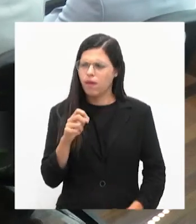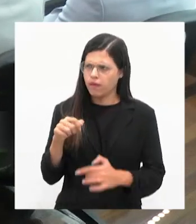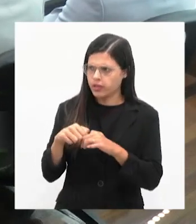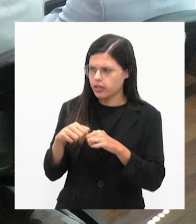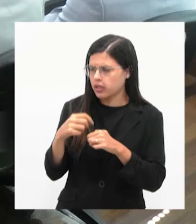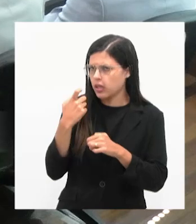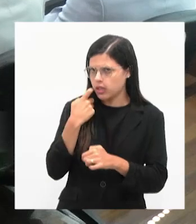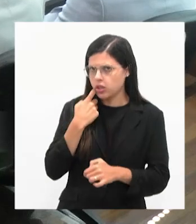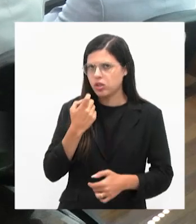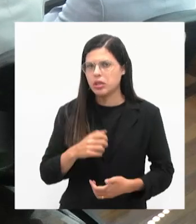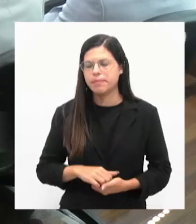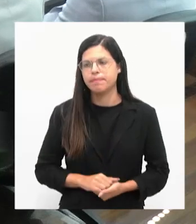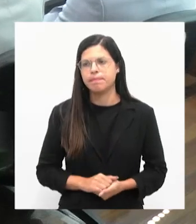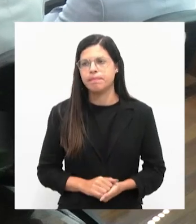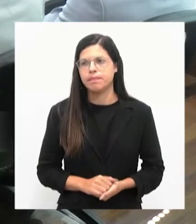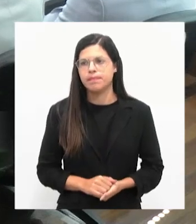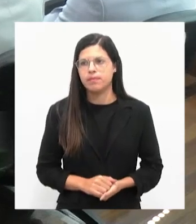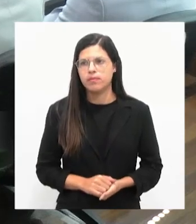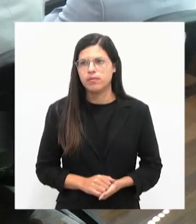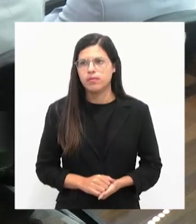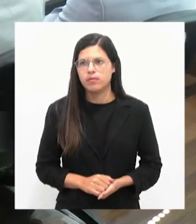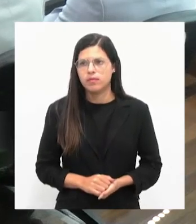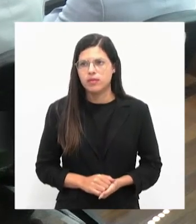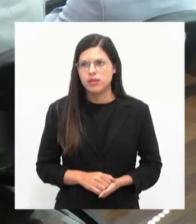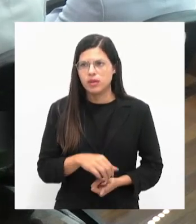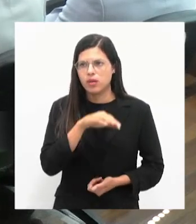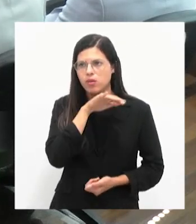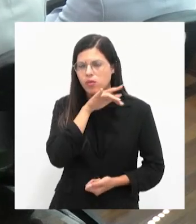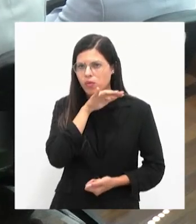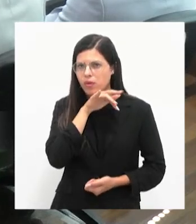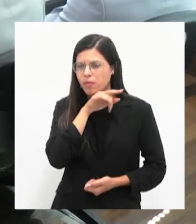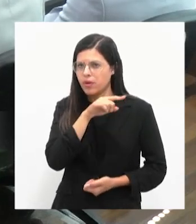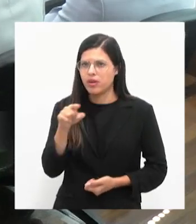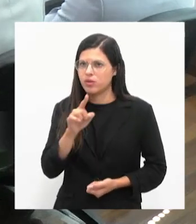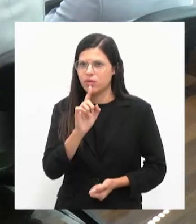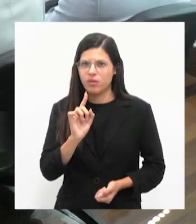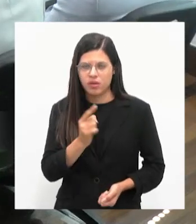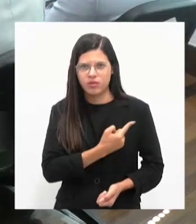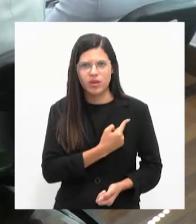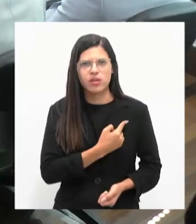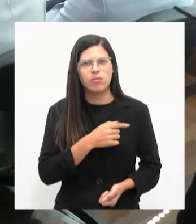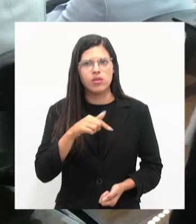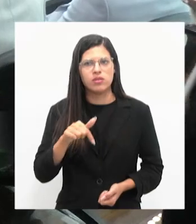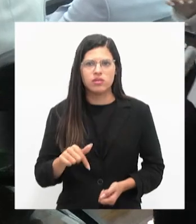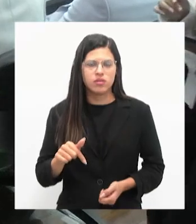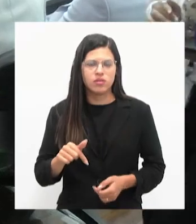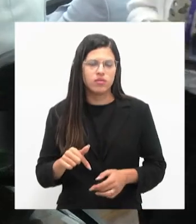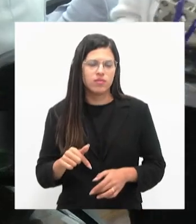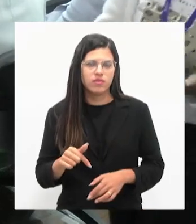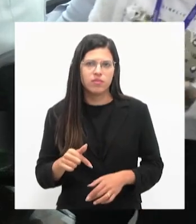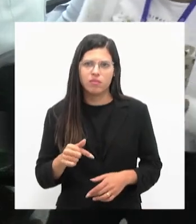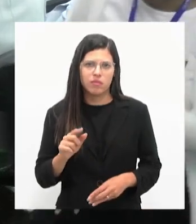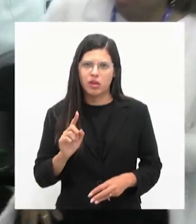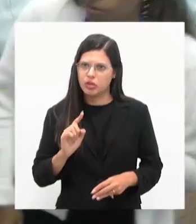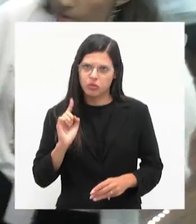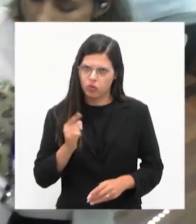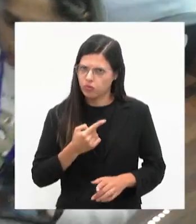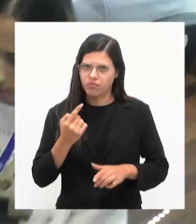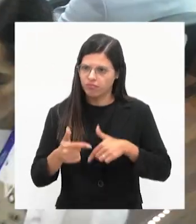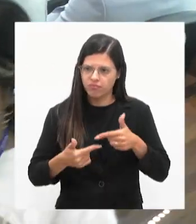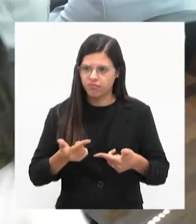Sexta-feira é um dia ruim. Ruim para eles, para a gente não, presidente. Vambora. Excelência, pode pedir a veracidade o atestado de veracidade